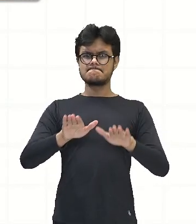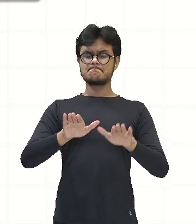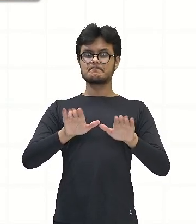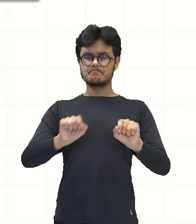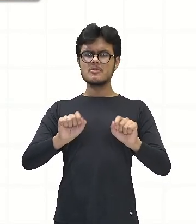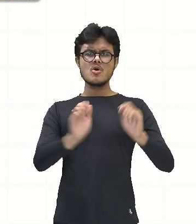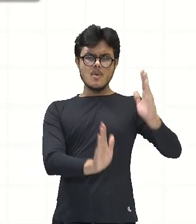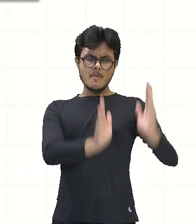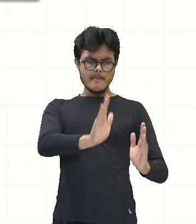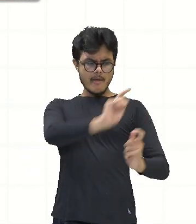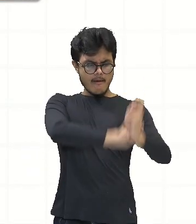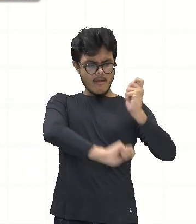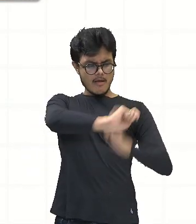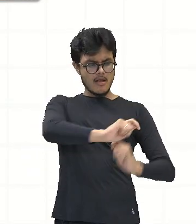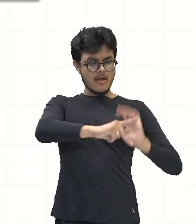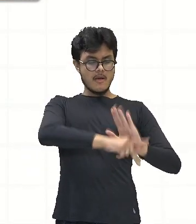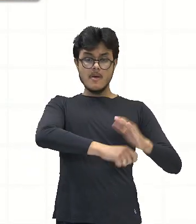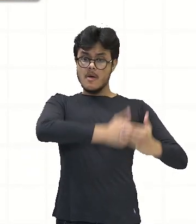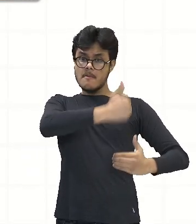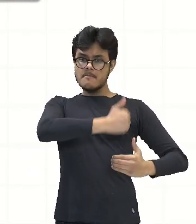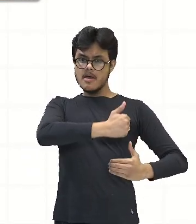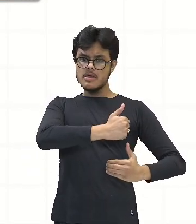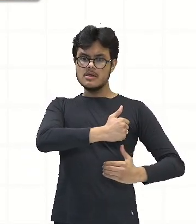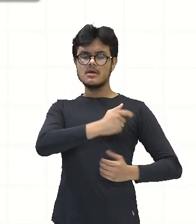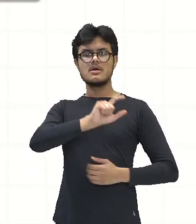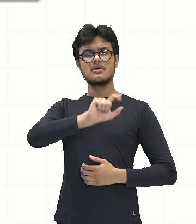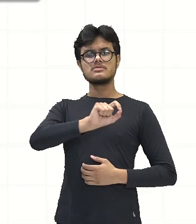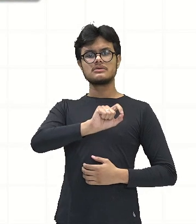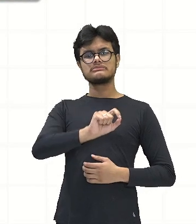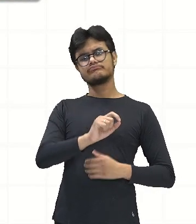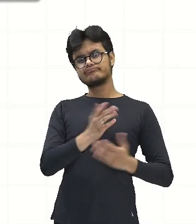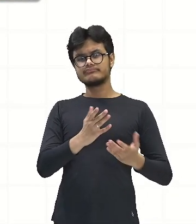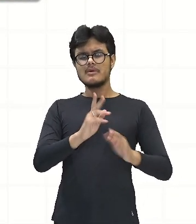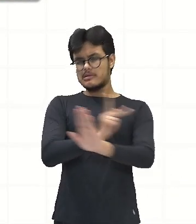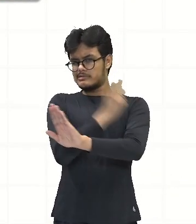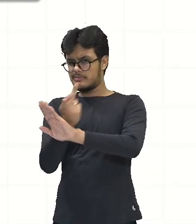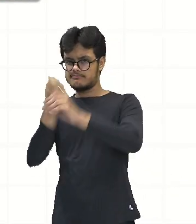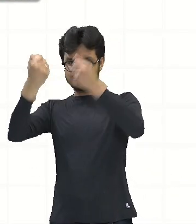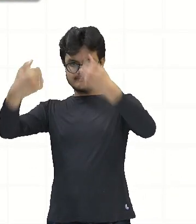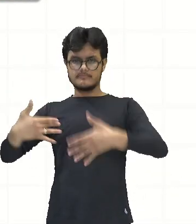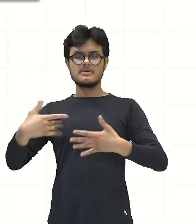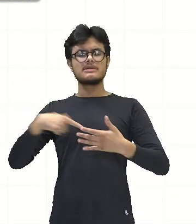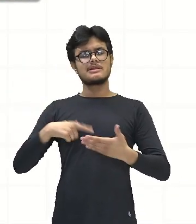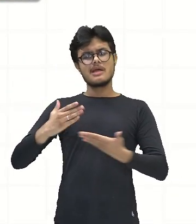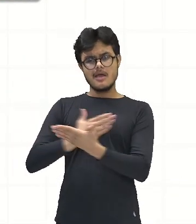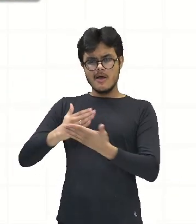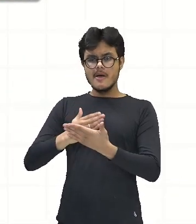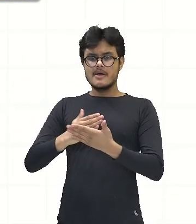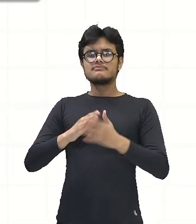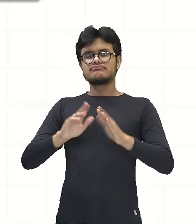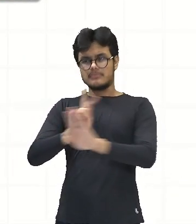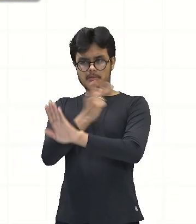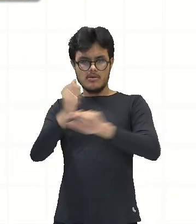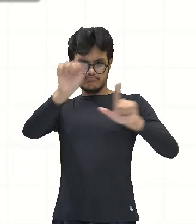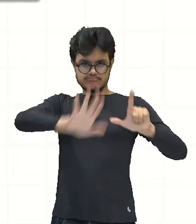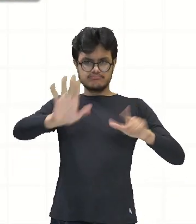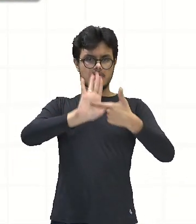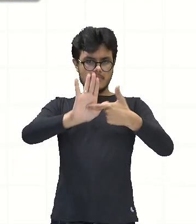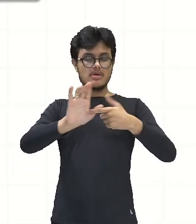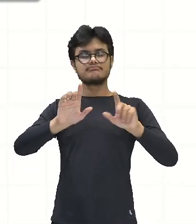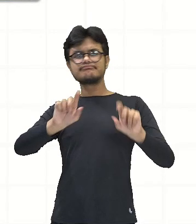se a gente for falar sobre a questão da exploração, que inclusive mais à frente a gente tem alguns mapas para mostrar para vocês, e aí a